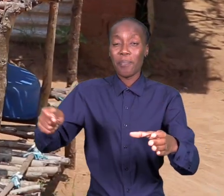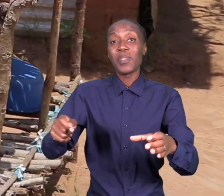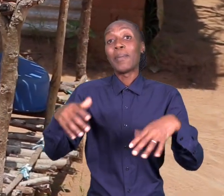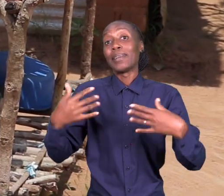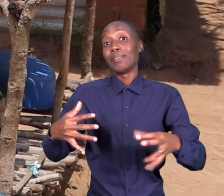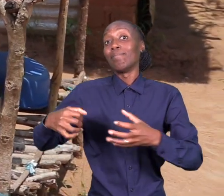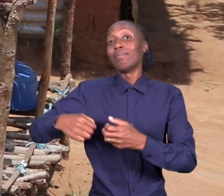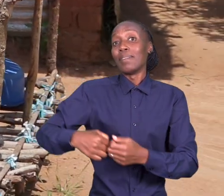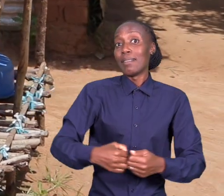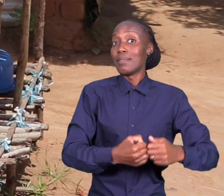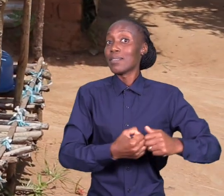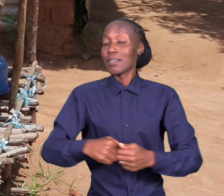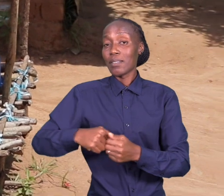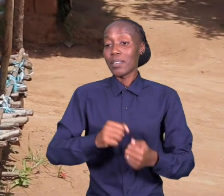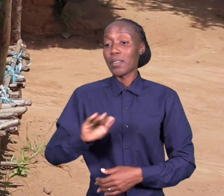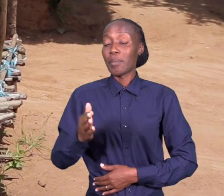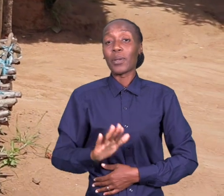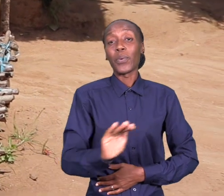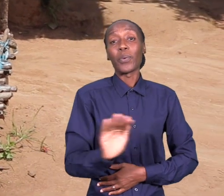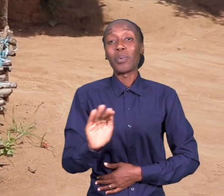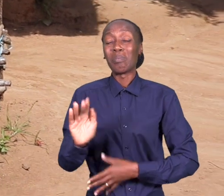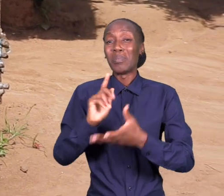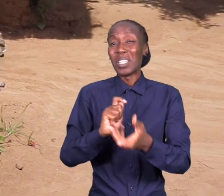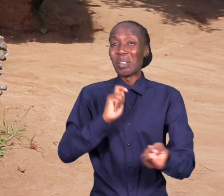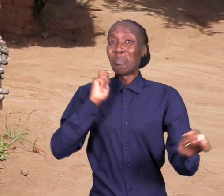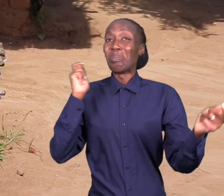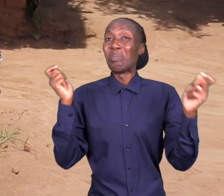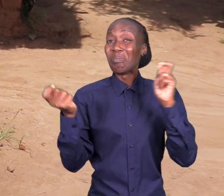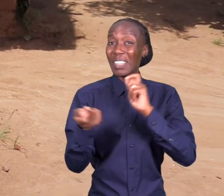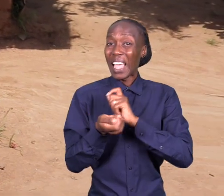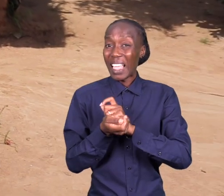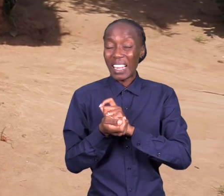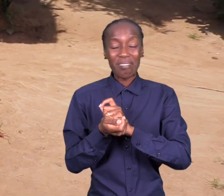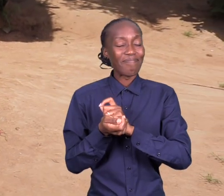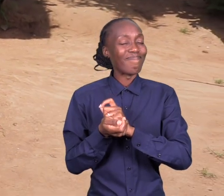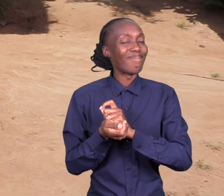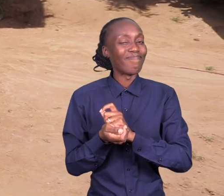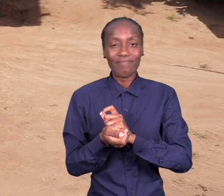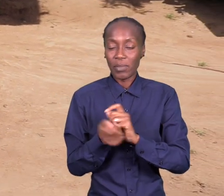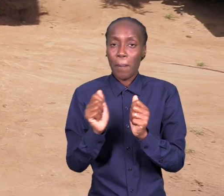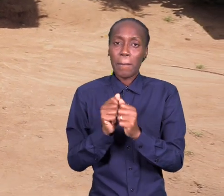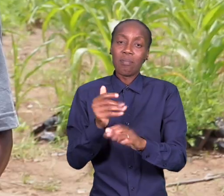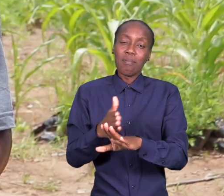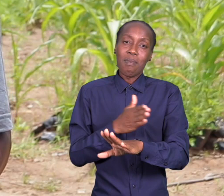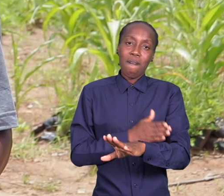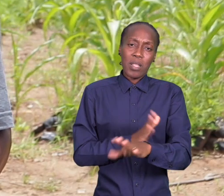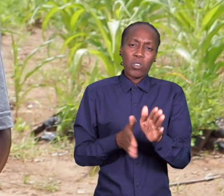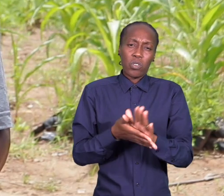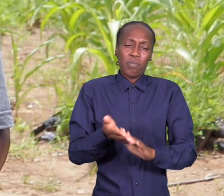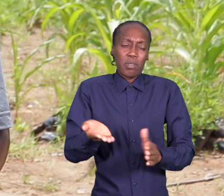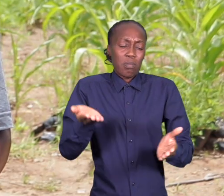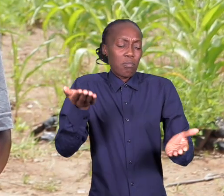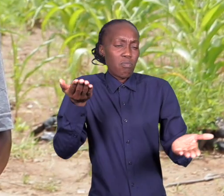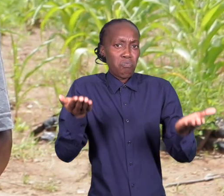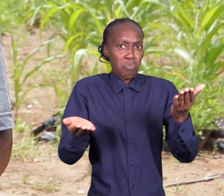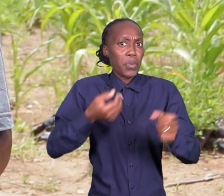um desafio com a comunidade, porque não é fácil mudar o comportamento da comunidade. De lá até